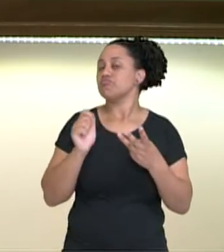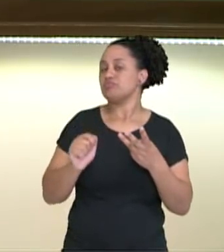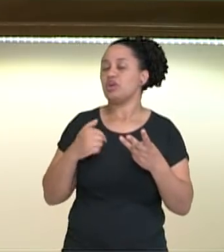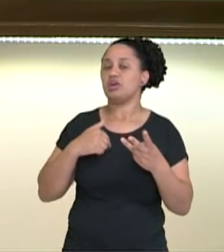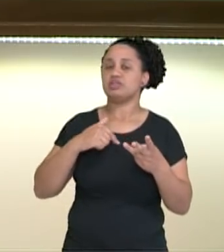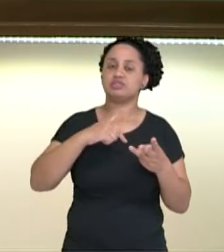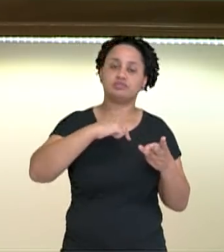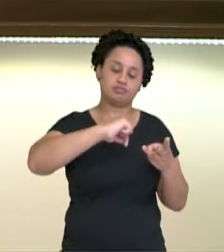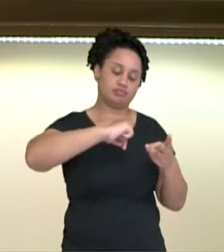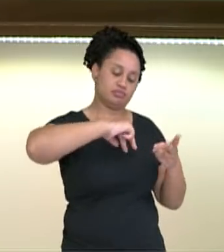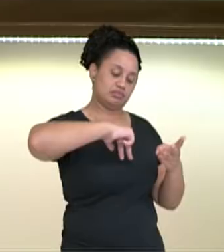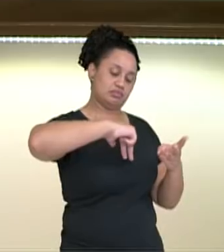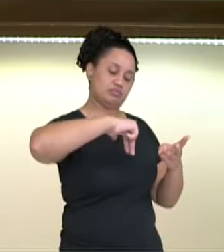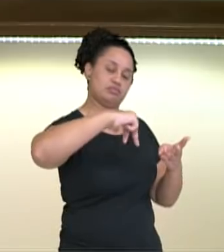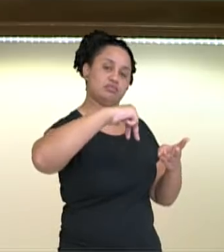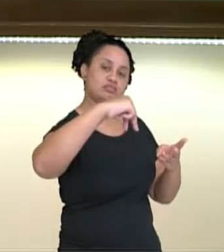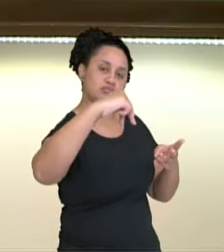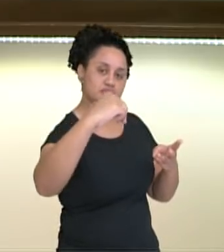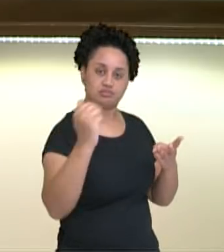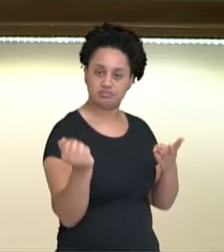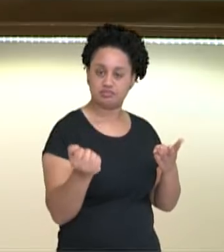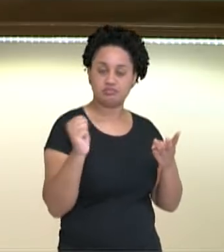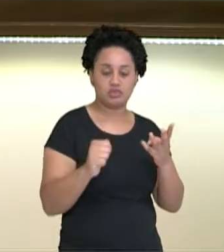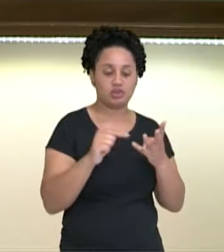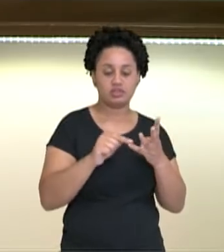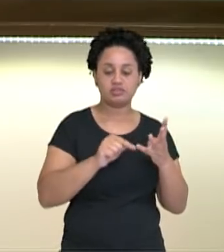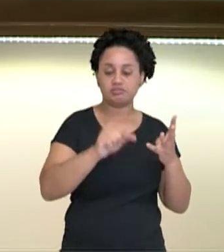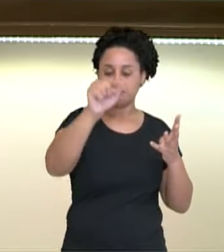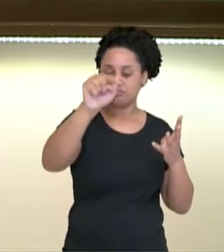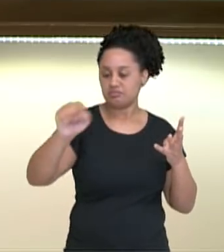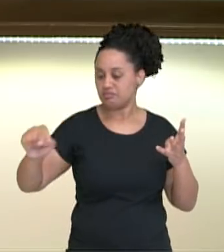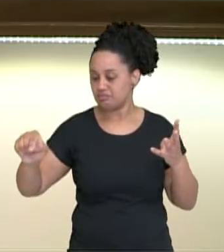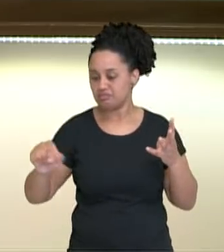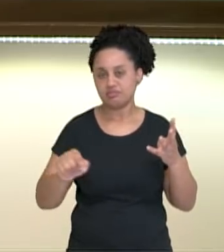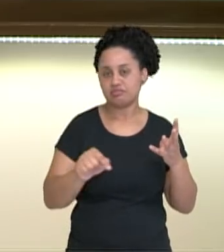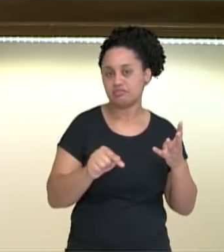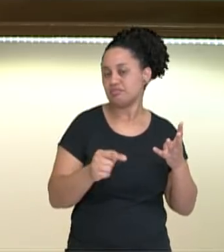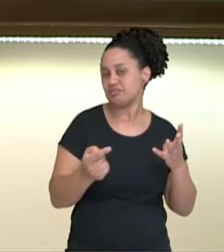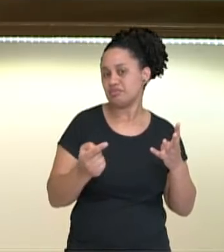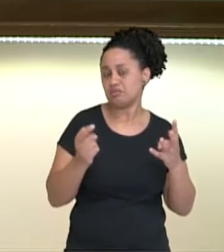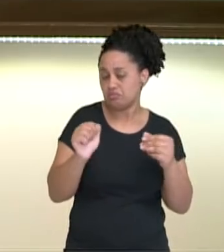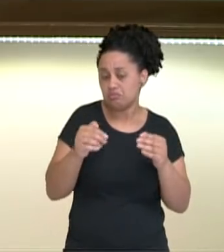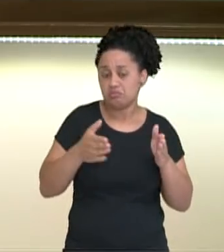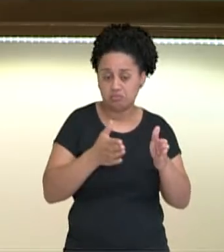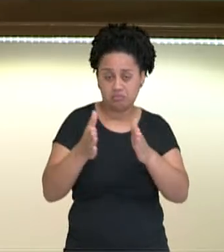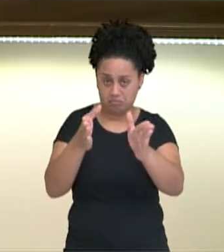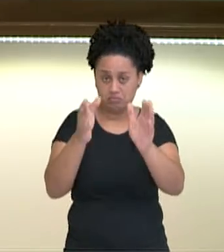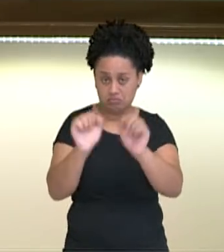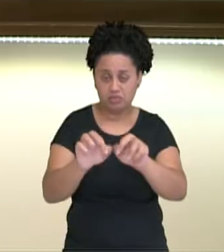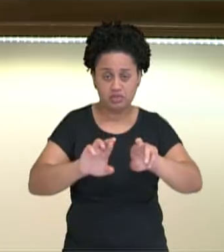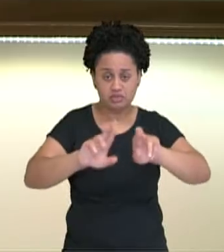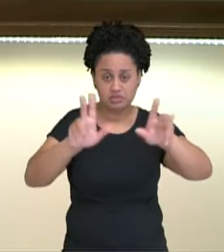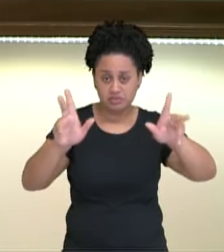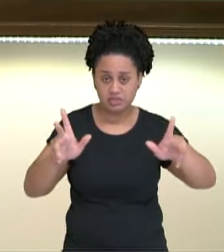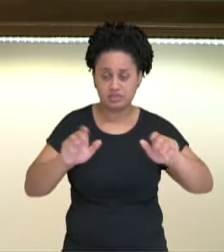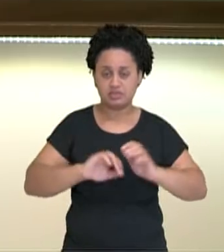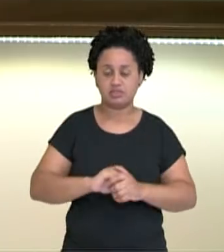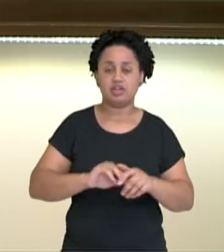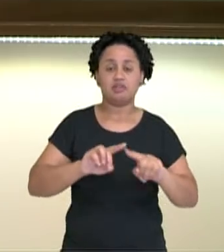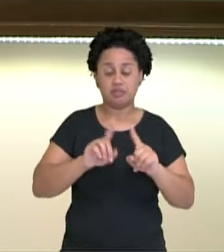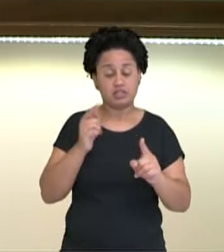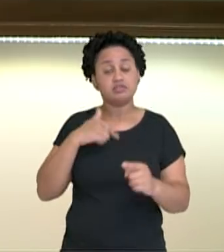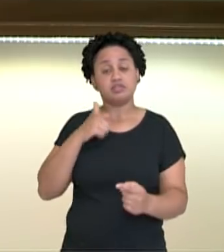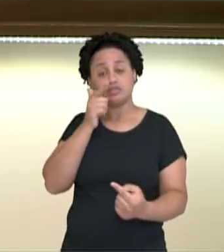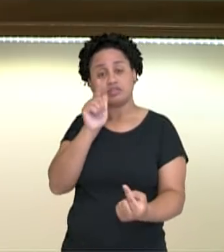de costas, você pode fazer um triângulo, você pode fazer... o teu caminho pode ser diferenciado. Entretanto, você vai chegar